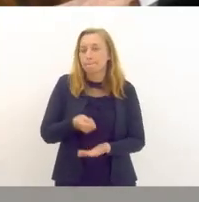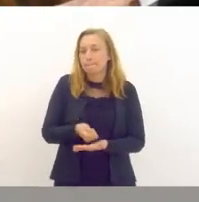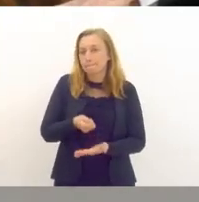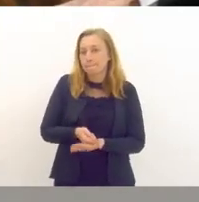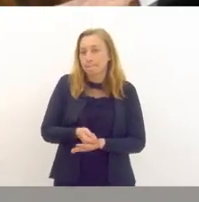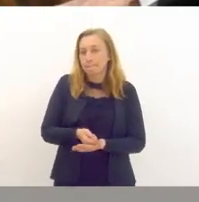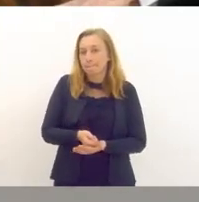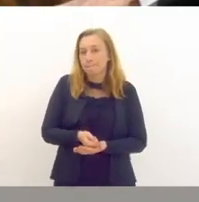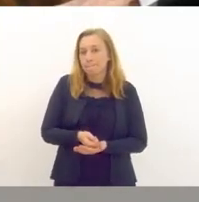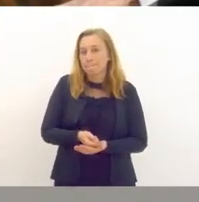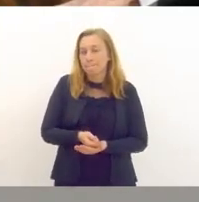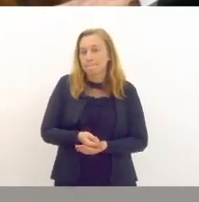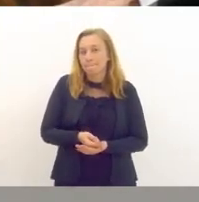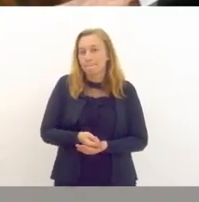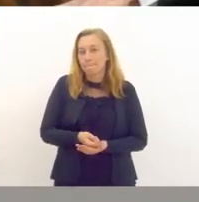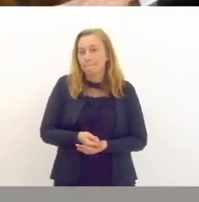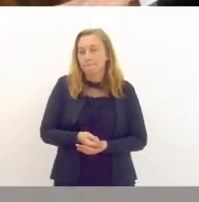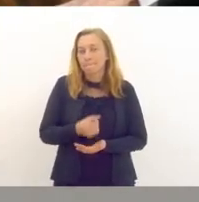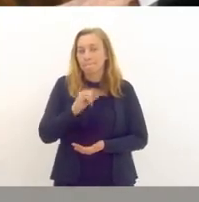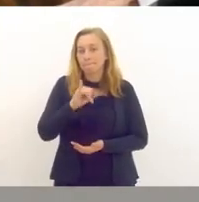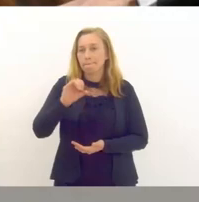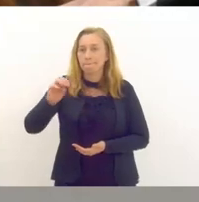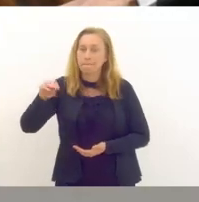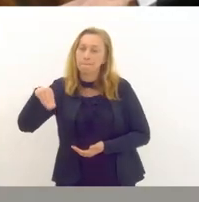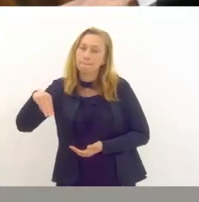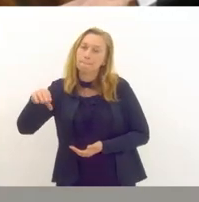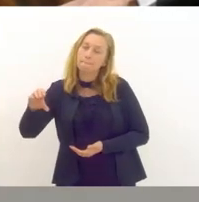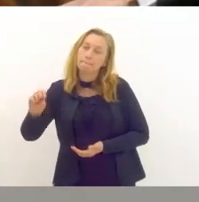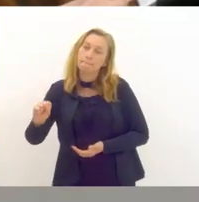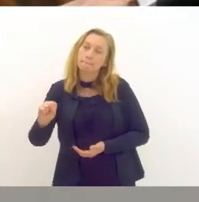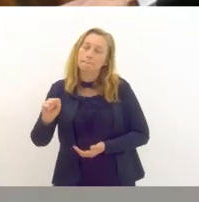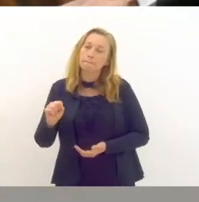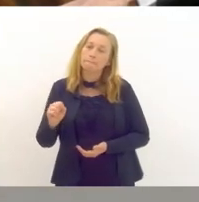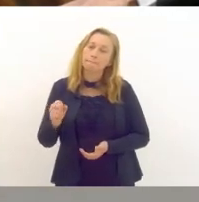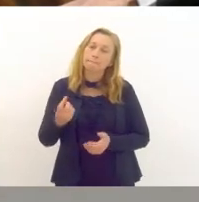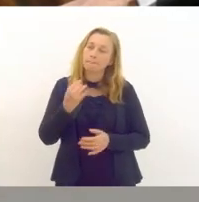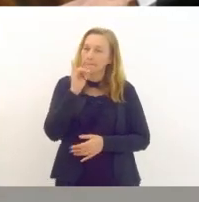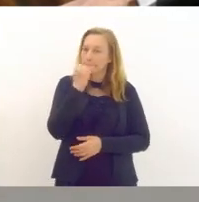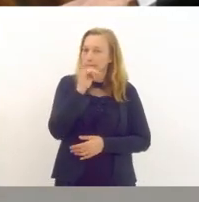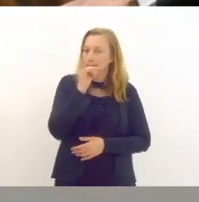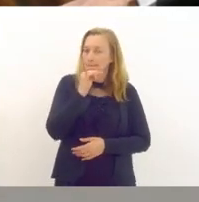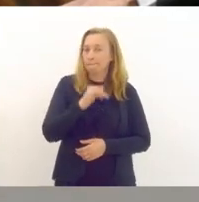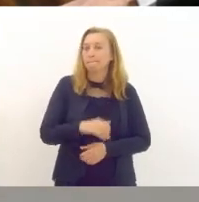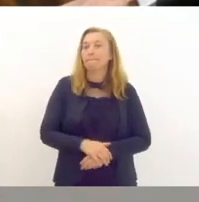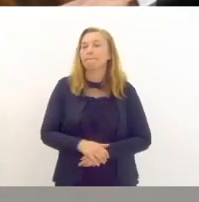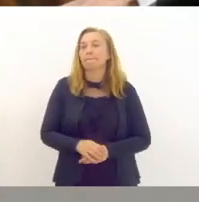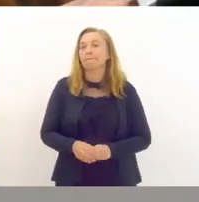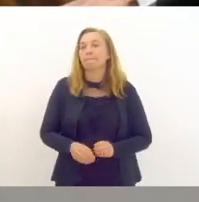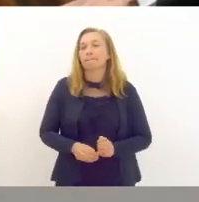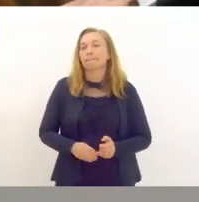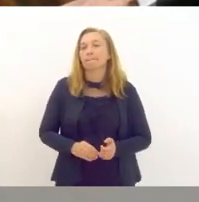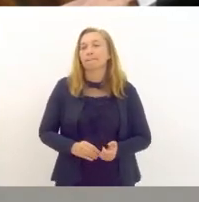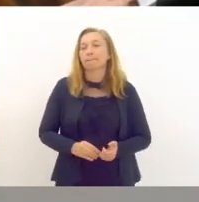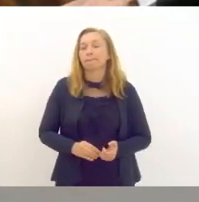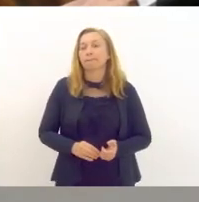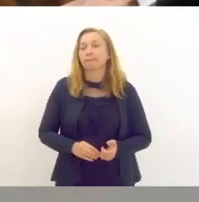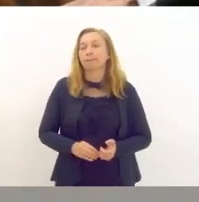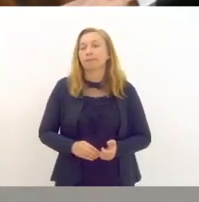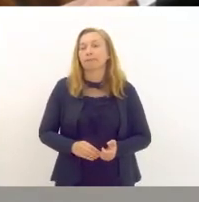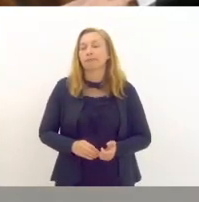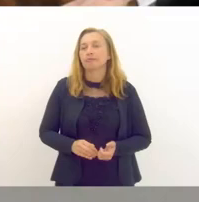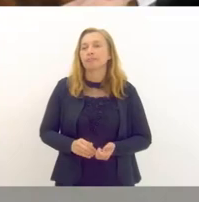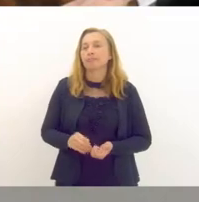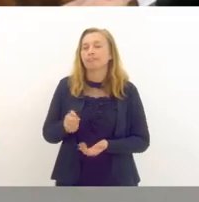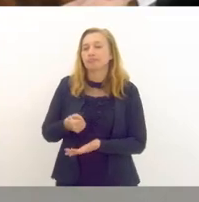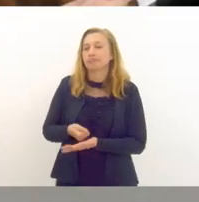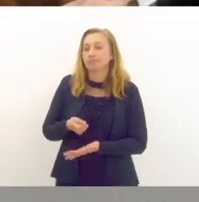o ICMS da energia da energia você cobrava